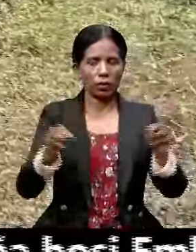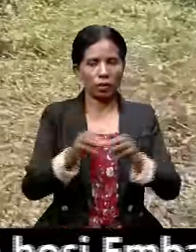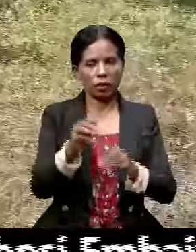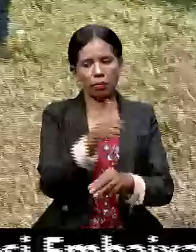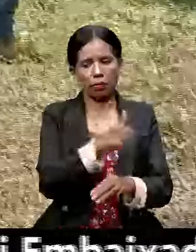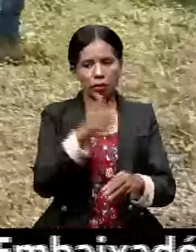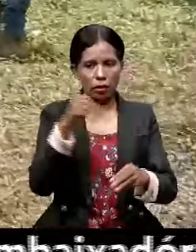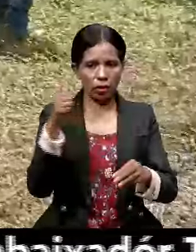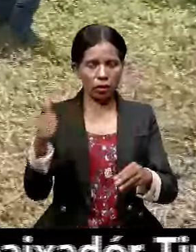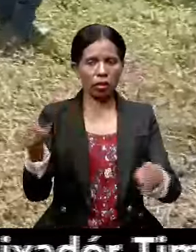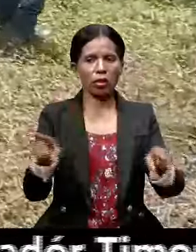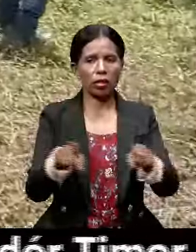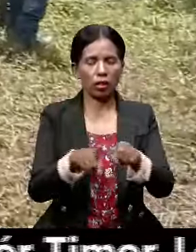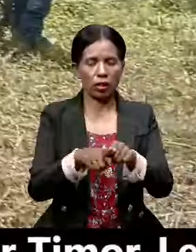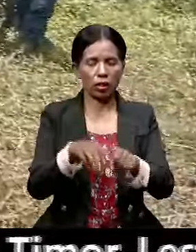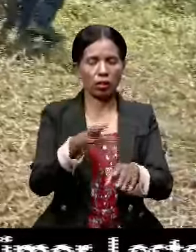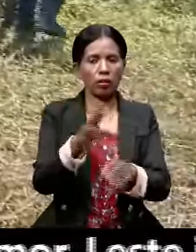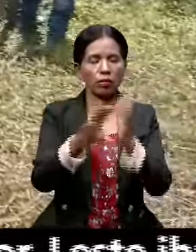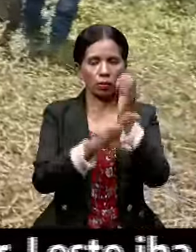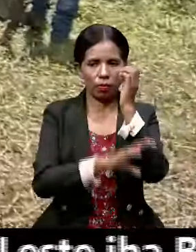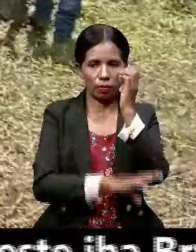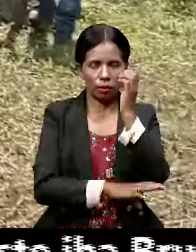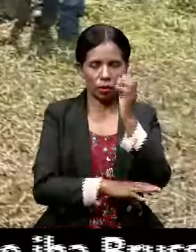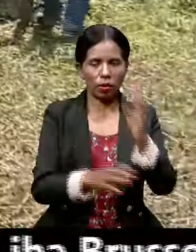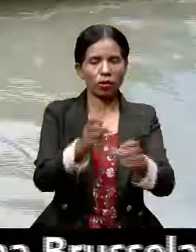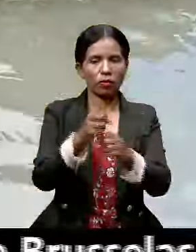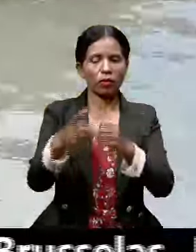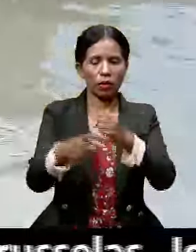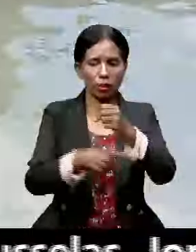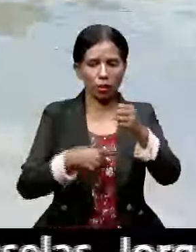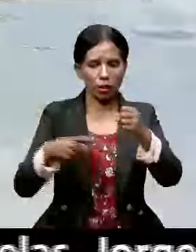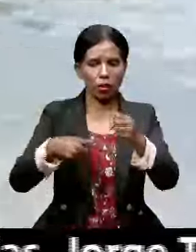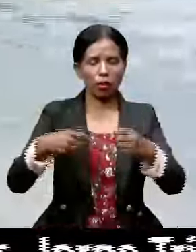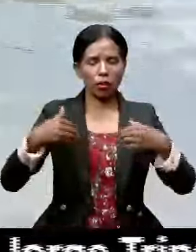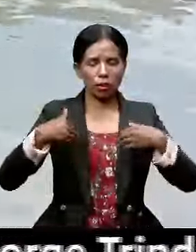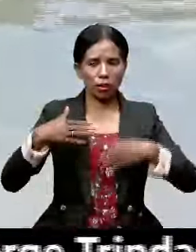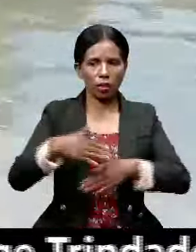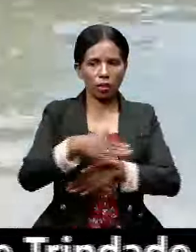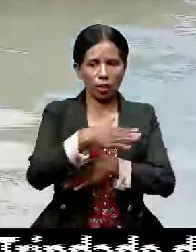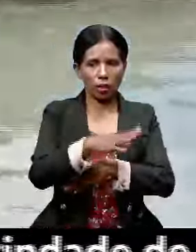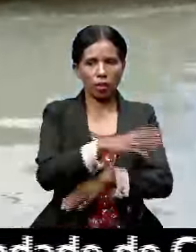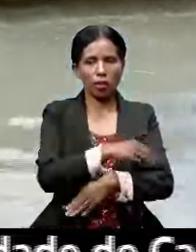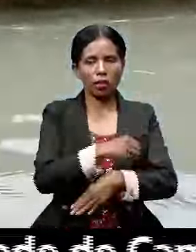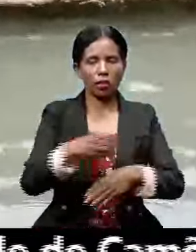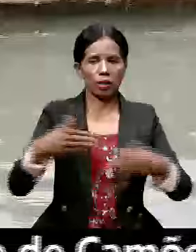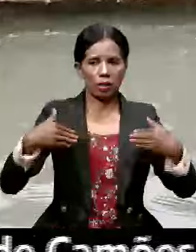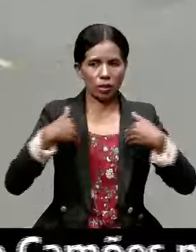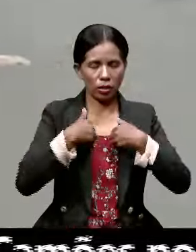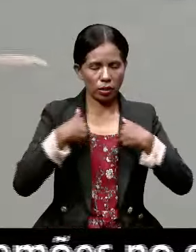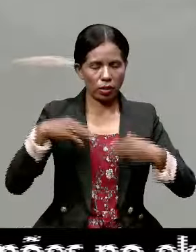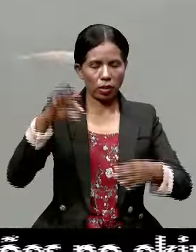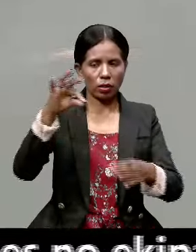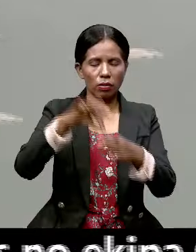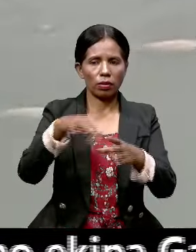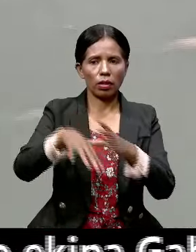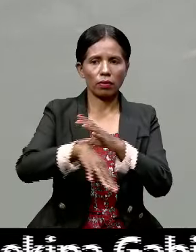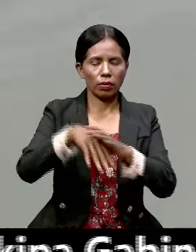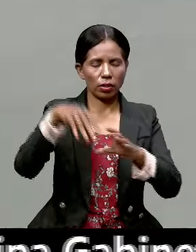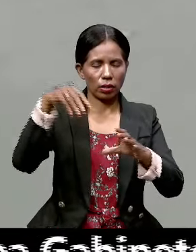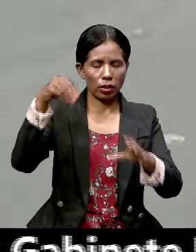Siracelo hanestan colheita batar, colheita hare, hakiak ikan, hakiak animal, kuda e farina